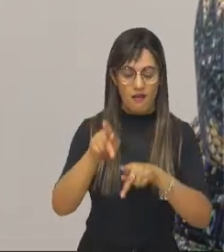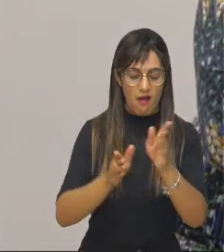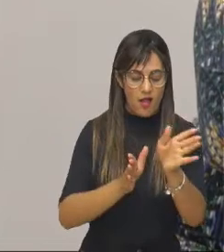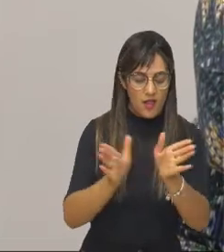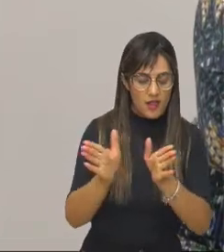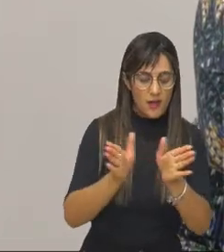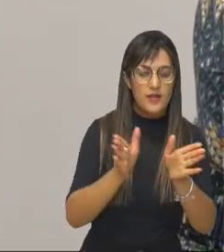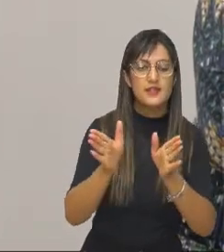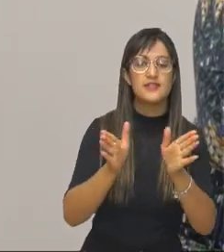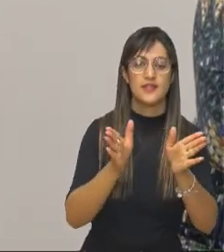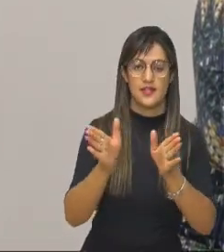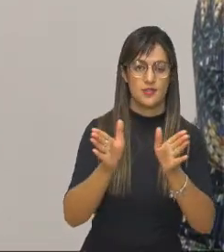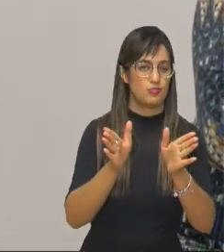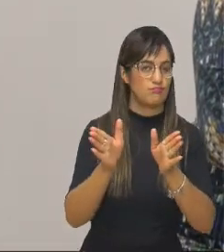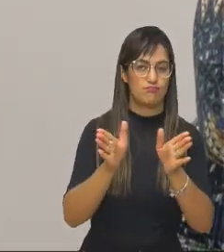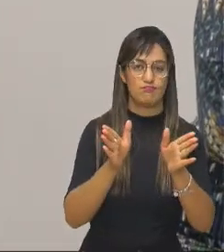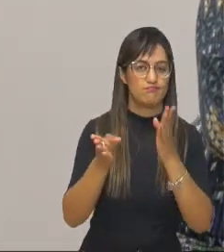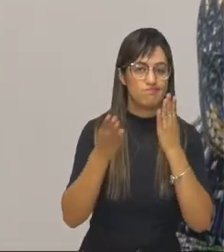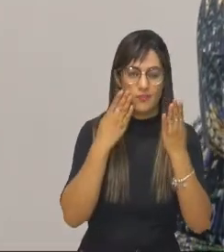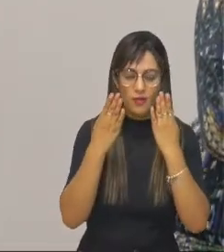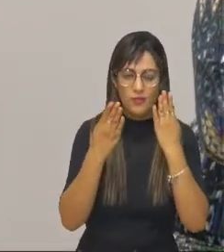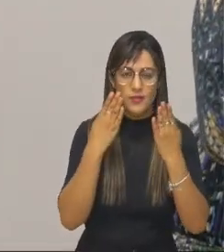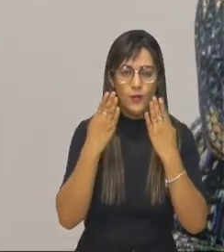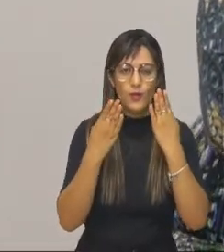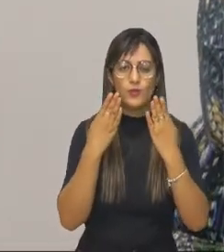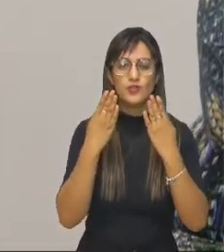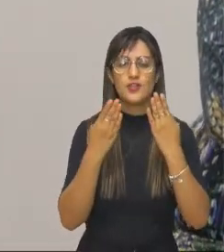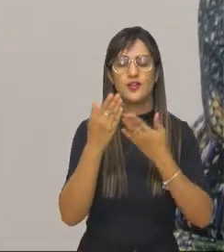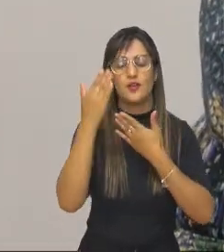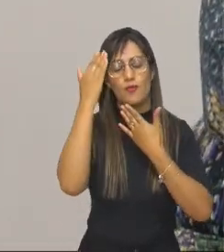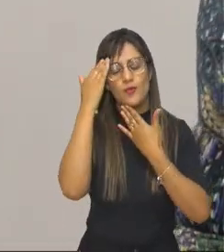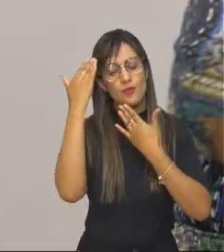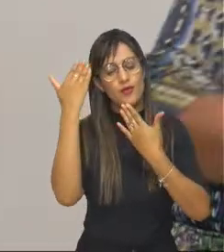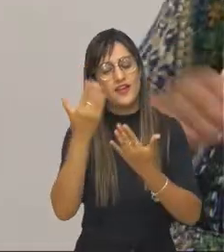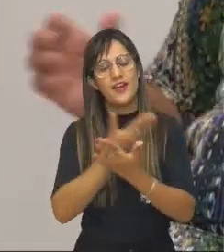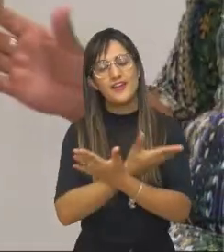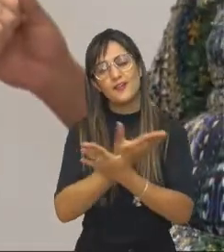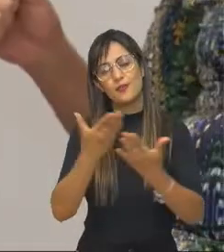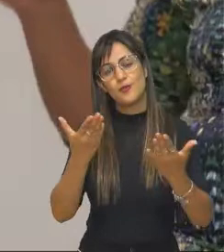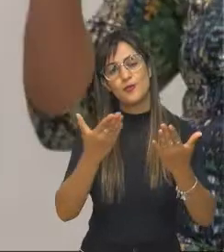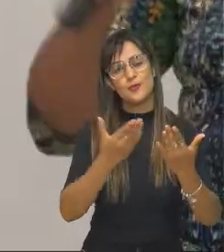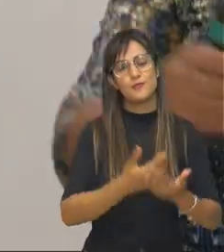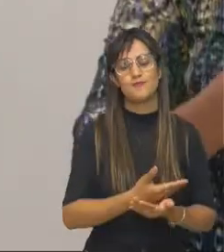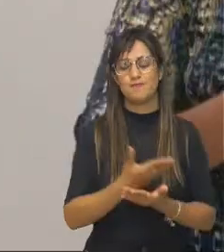a psicologia. Então, muito obrigada a todos. E aí, passar para a Keila.